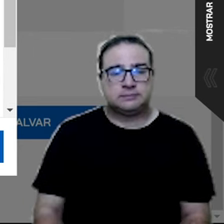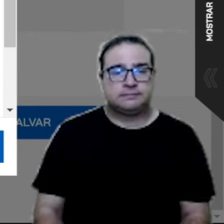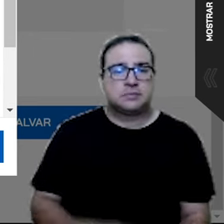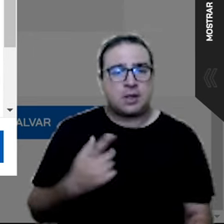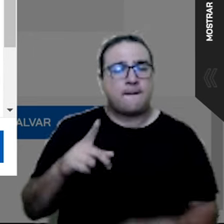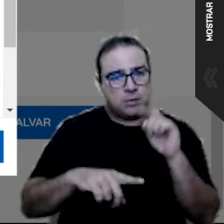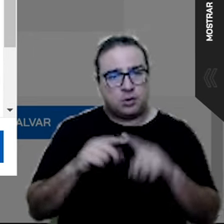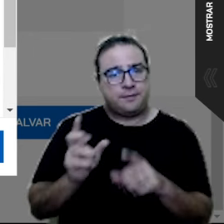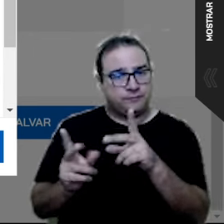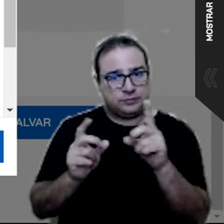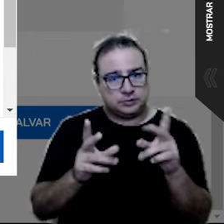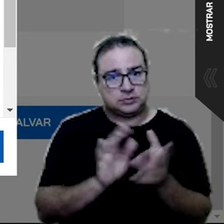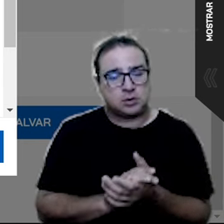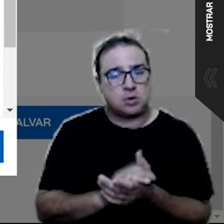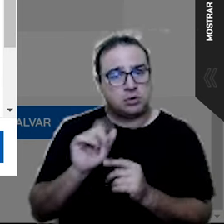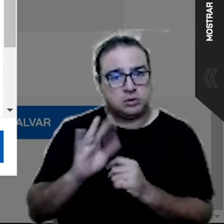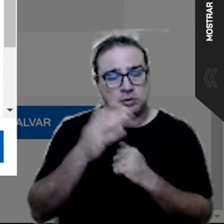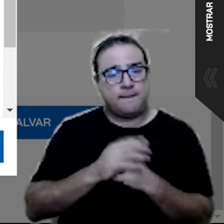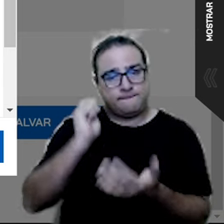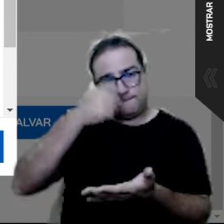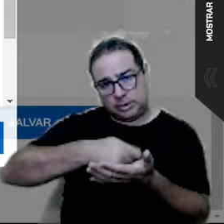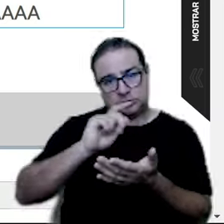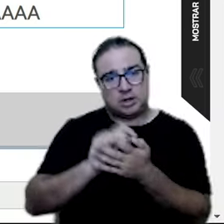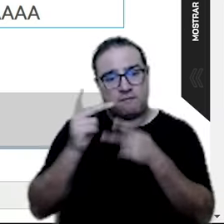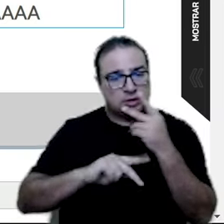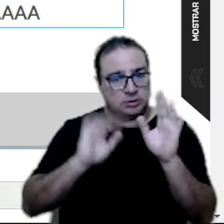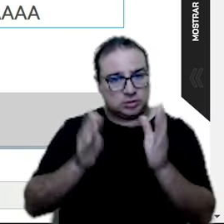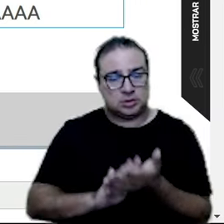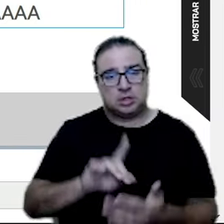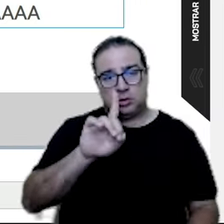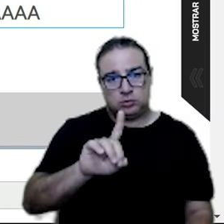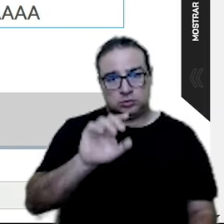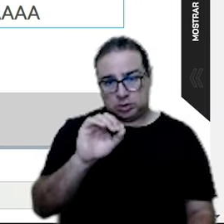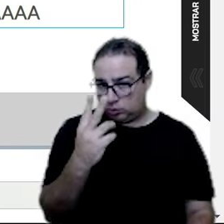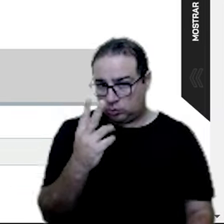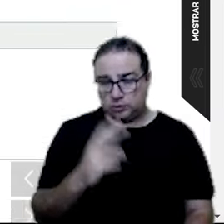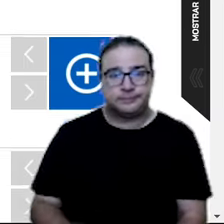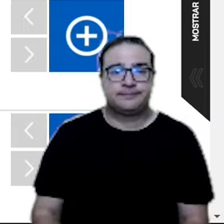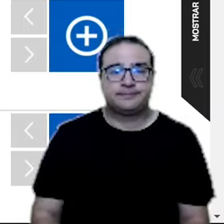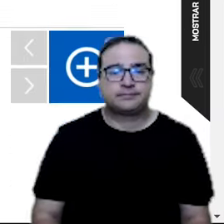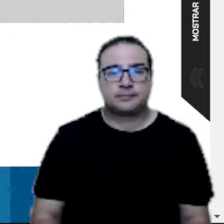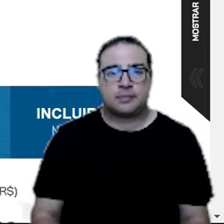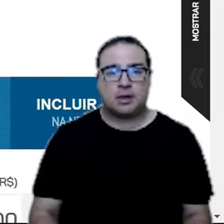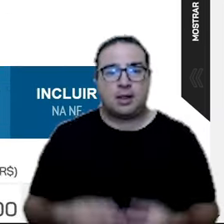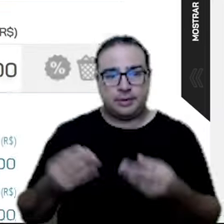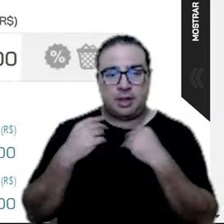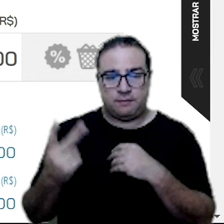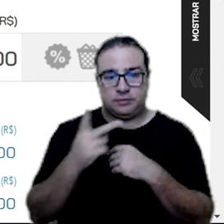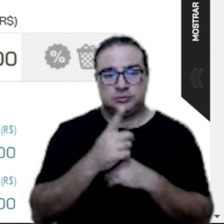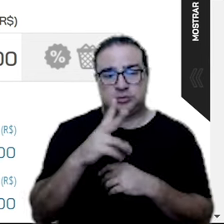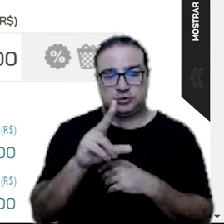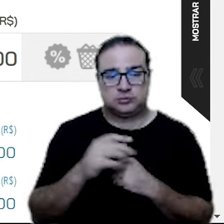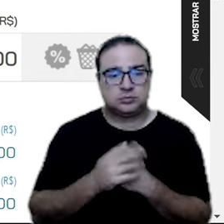né então o produto Tô vendendo com nessa situação tributária que eu já falei lá que a 102 vai trazer esse